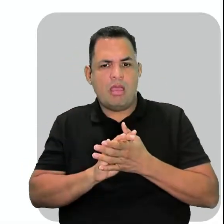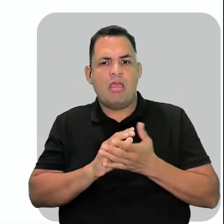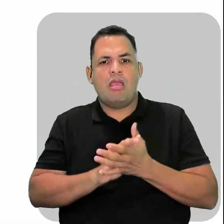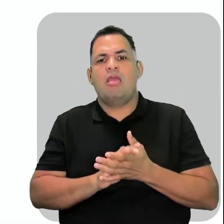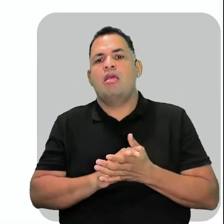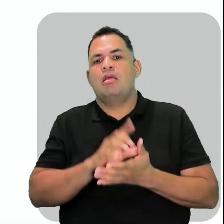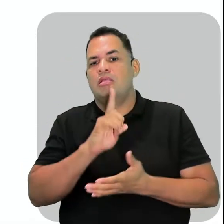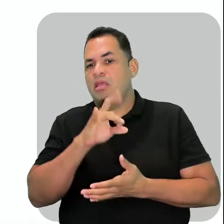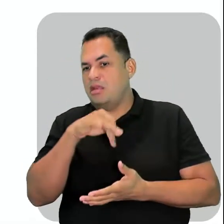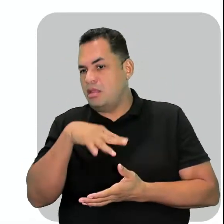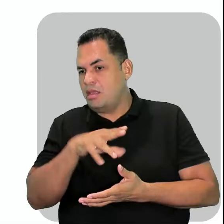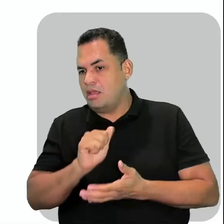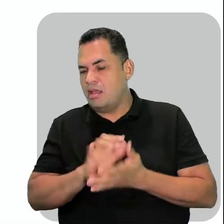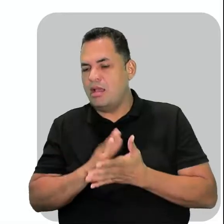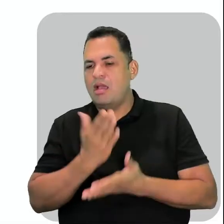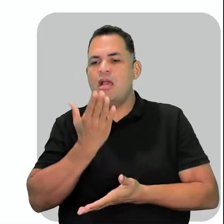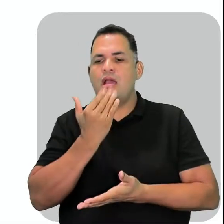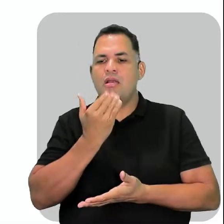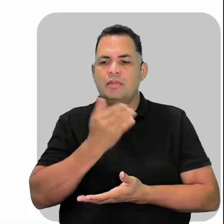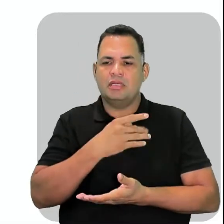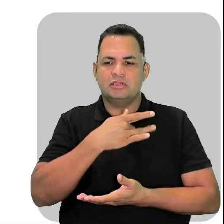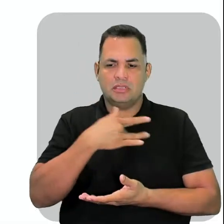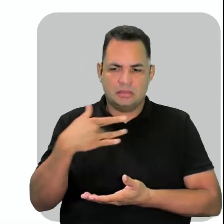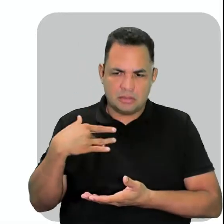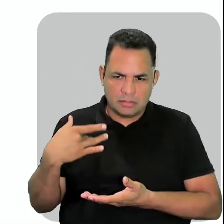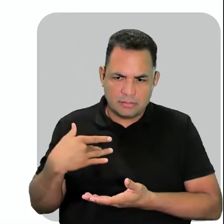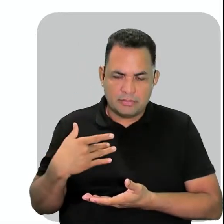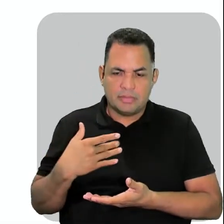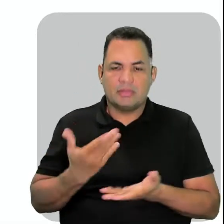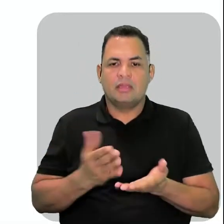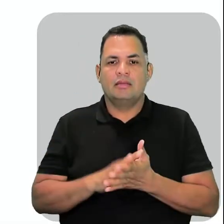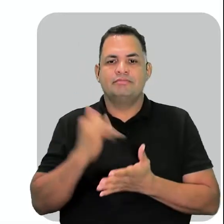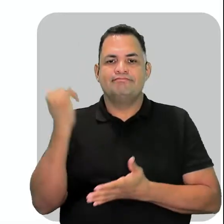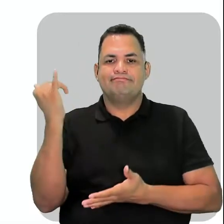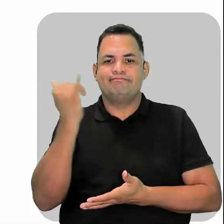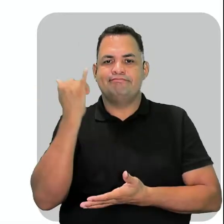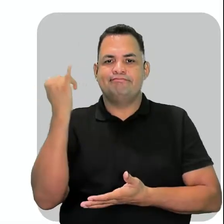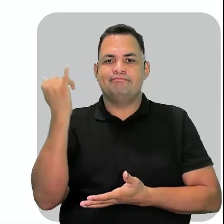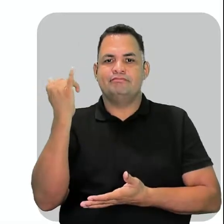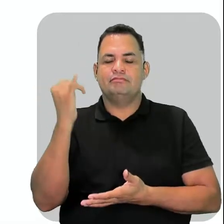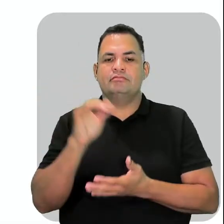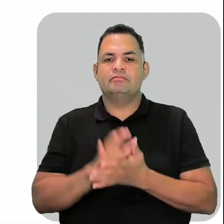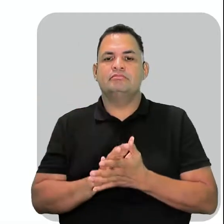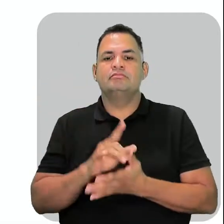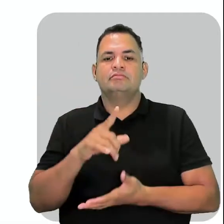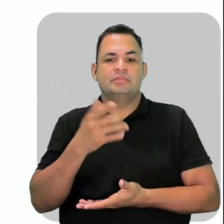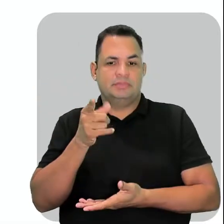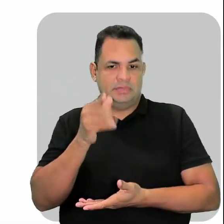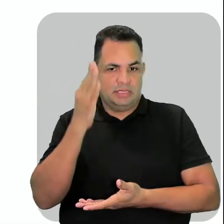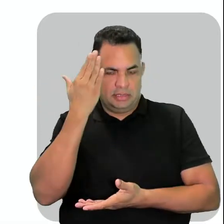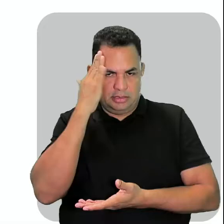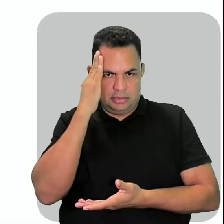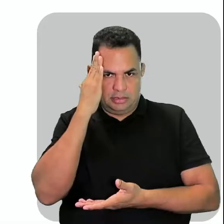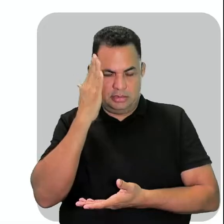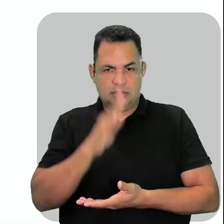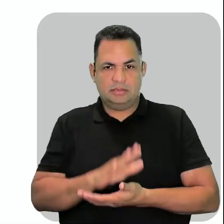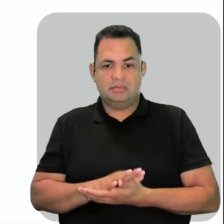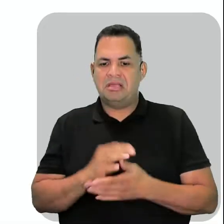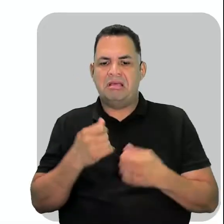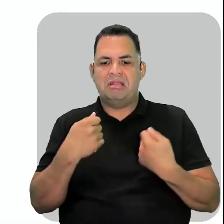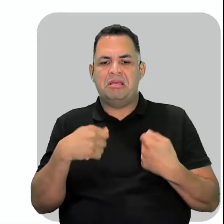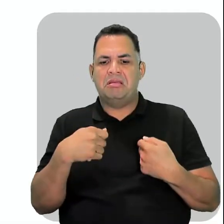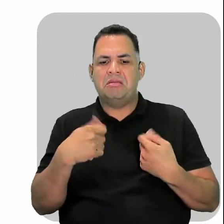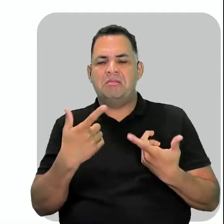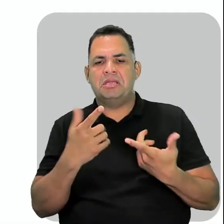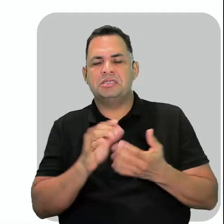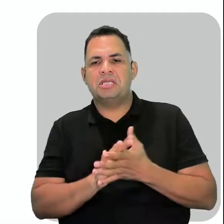é saúde, é uma boa alimentação e isso é importantíssimo para você entender. Não adianta